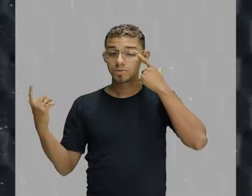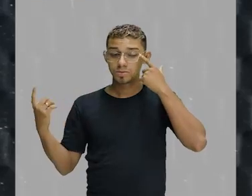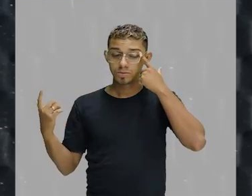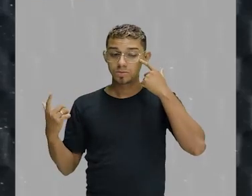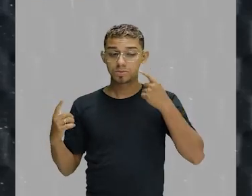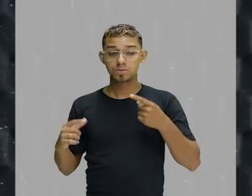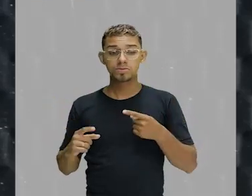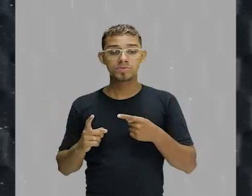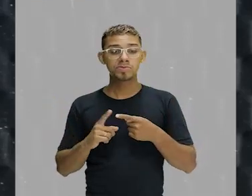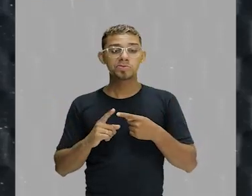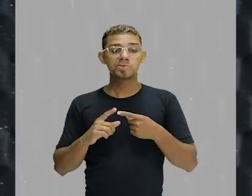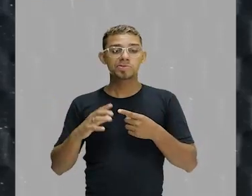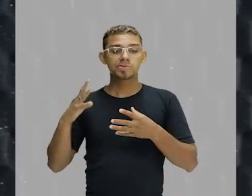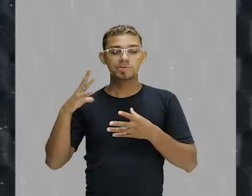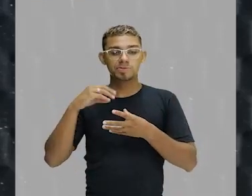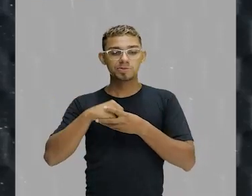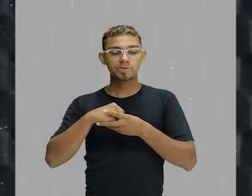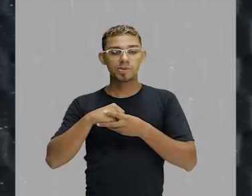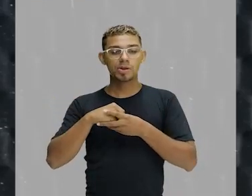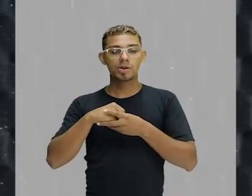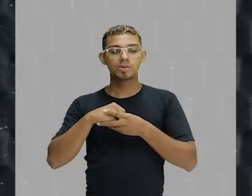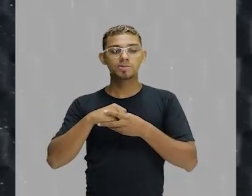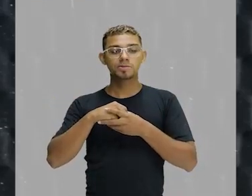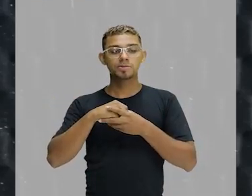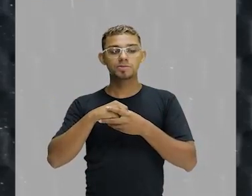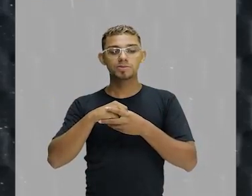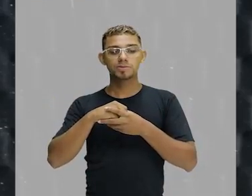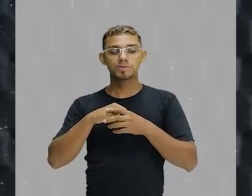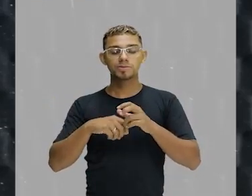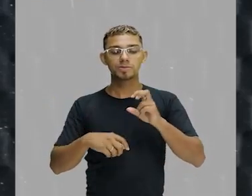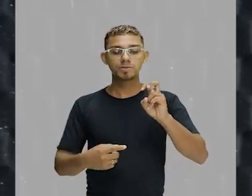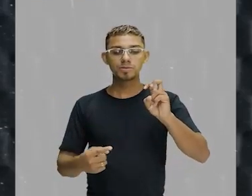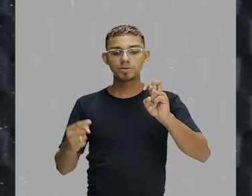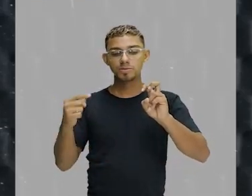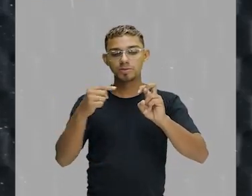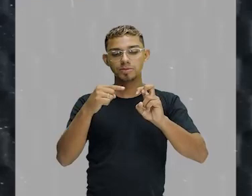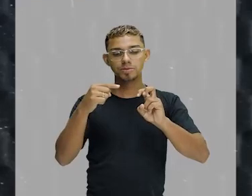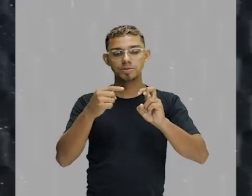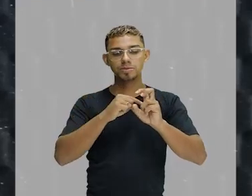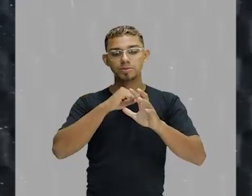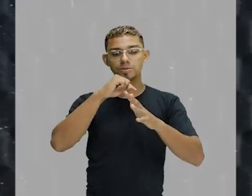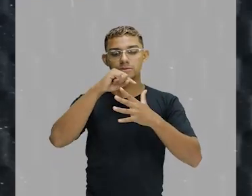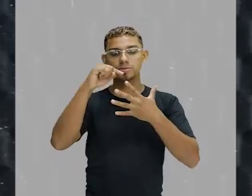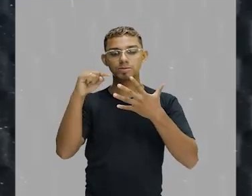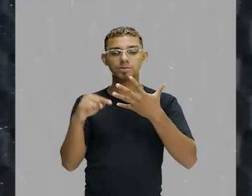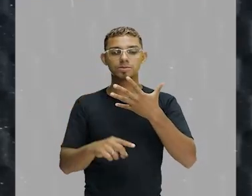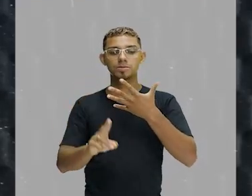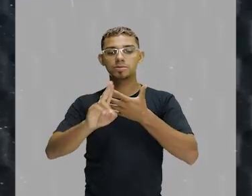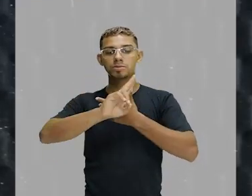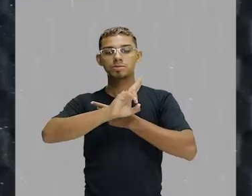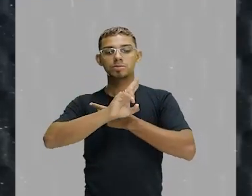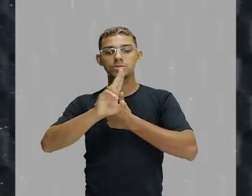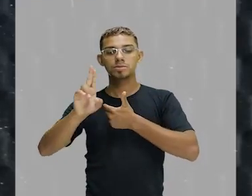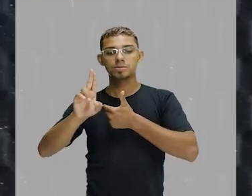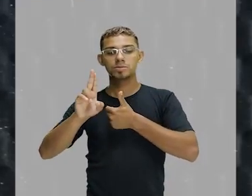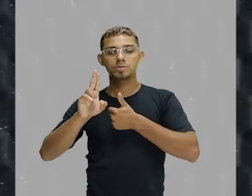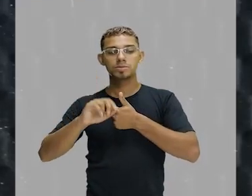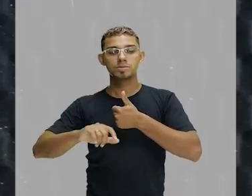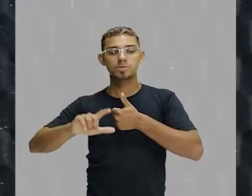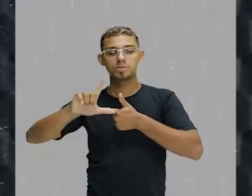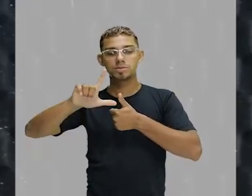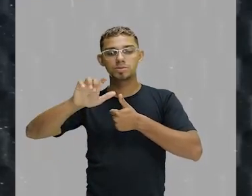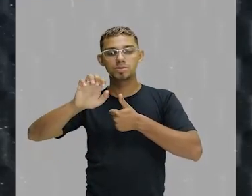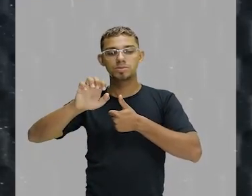Na prófase 1, ela é subdividida em 5 fases, que tem esses nomes estranhos que vocês vão ver